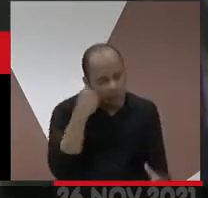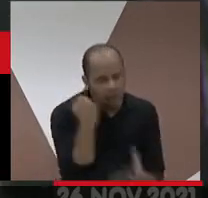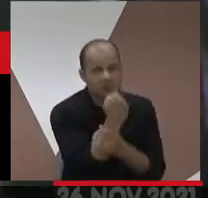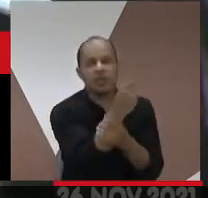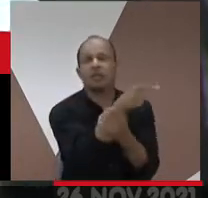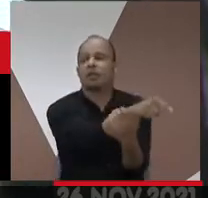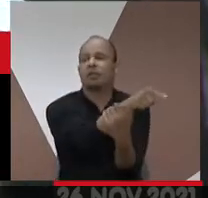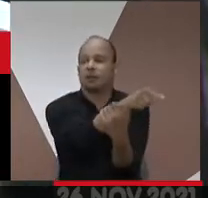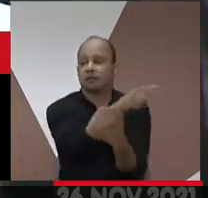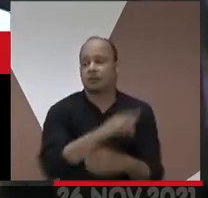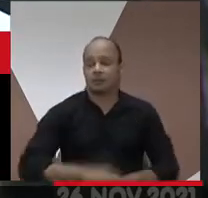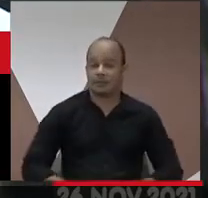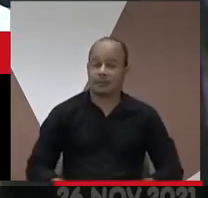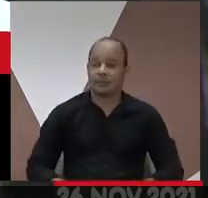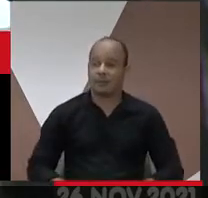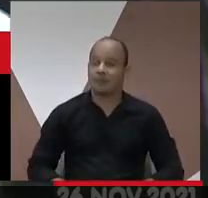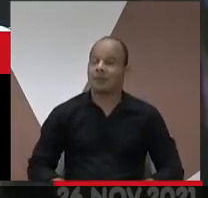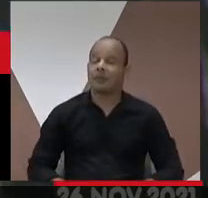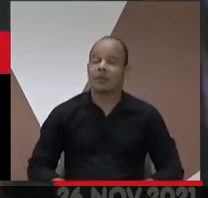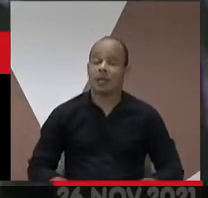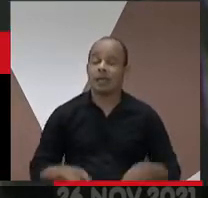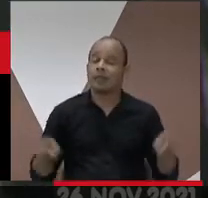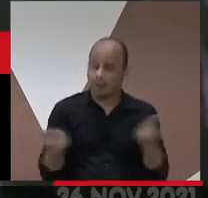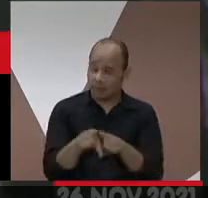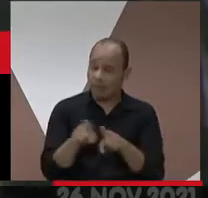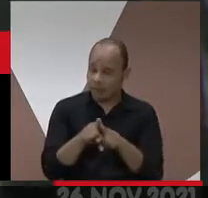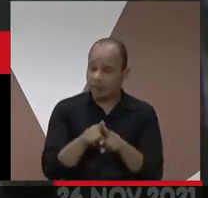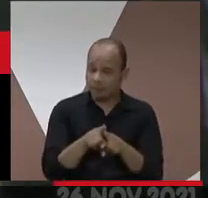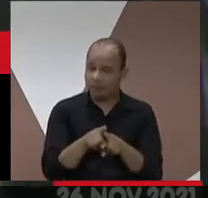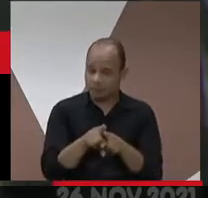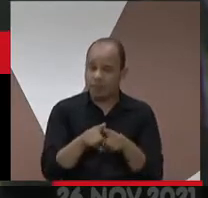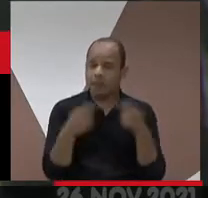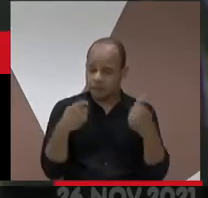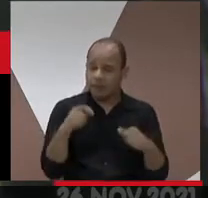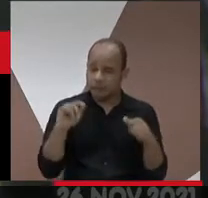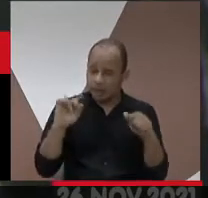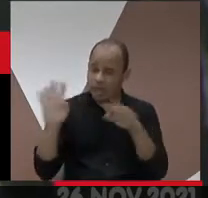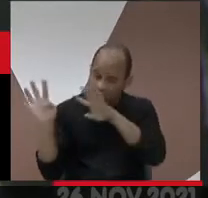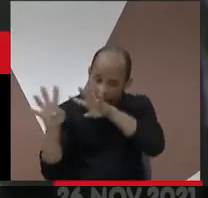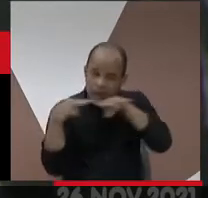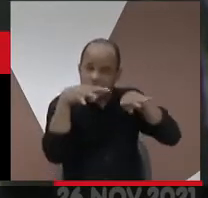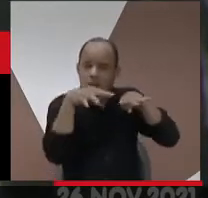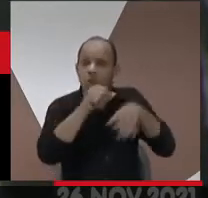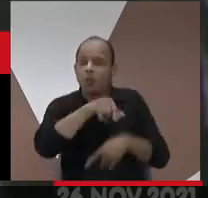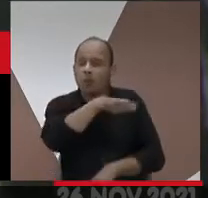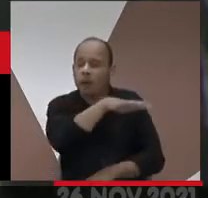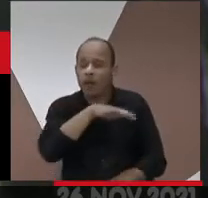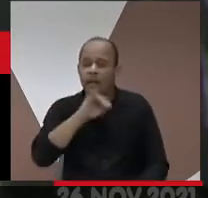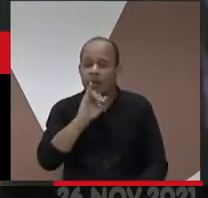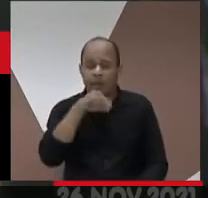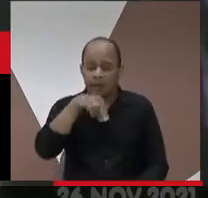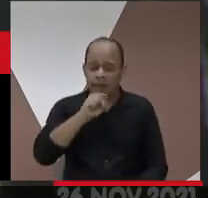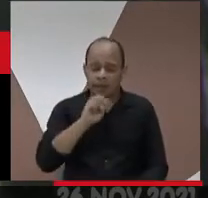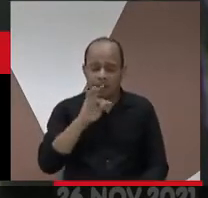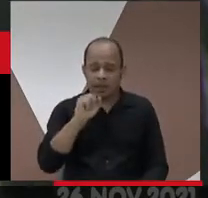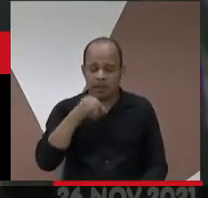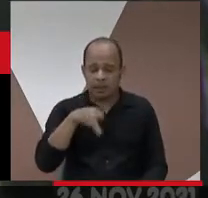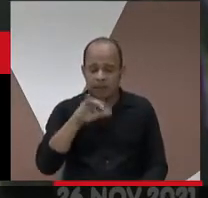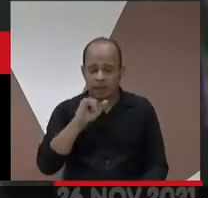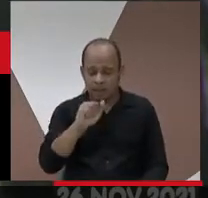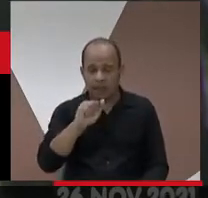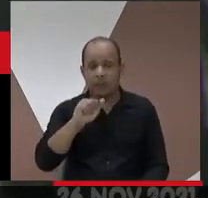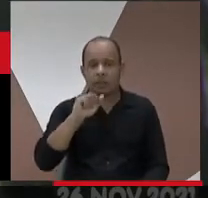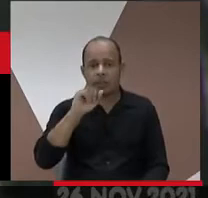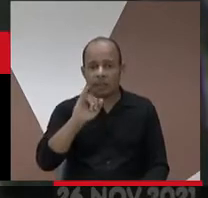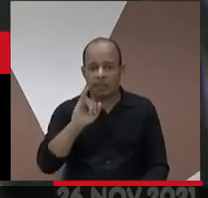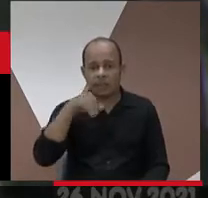Nós também temos que chamar a atenção para a região do Estâncias Imperiais, que é uma região que também nós